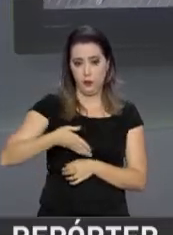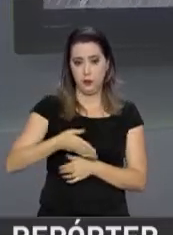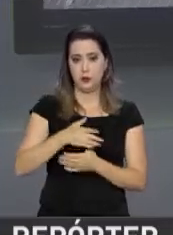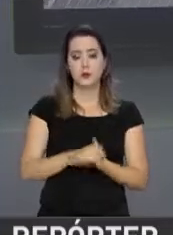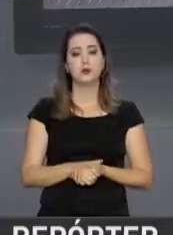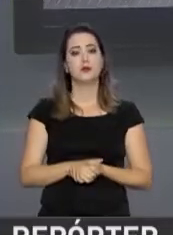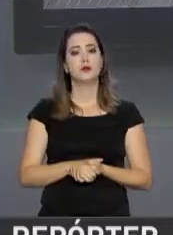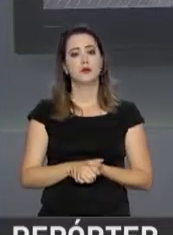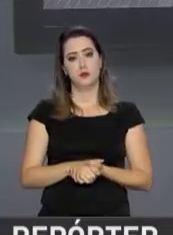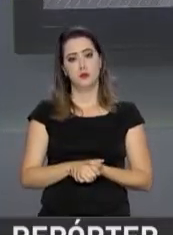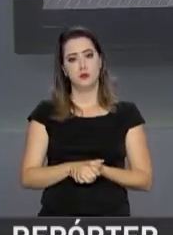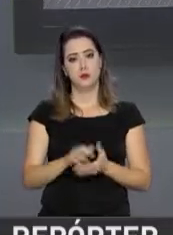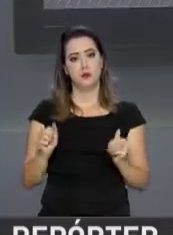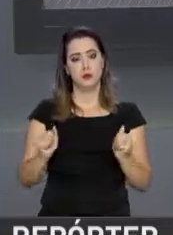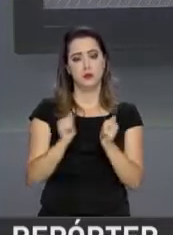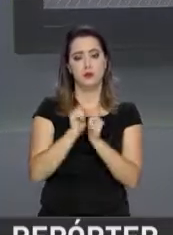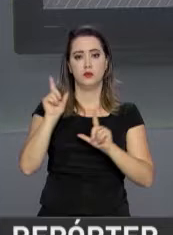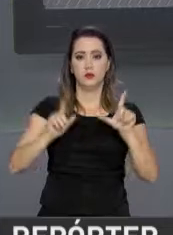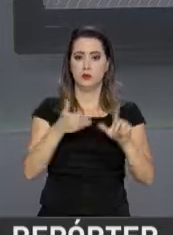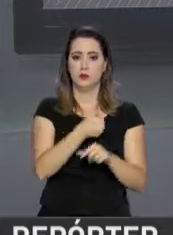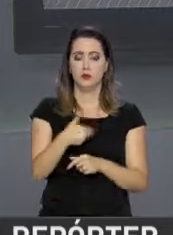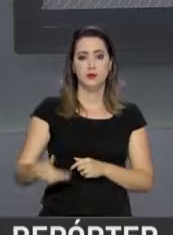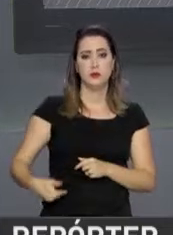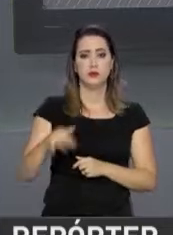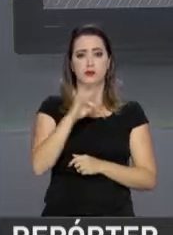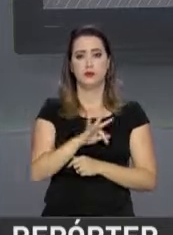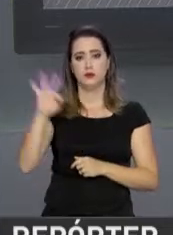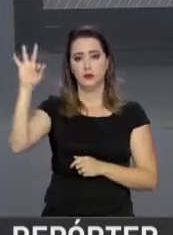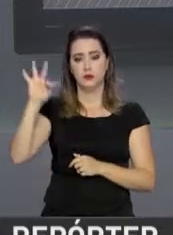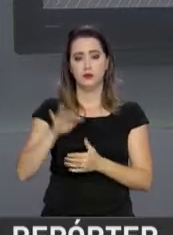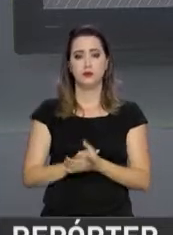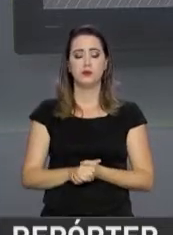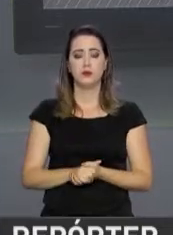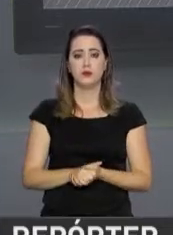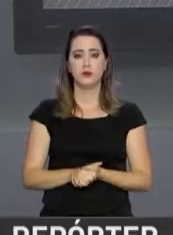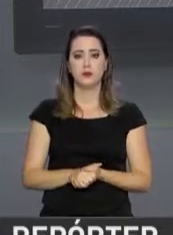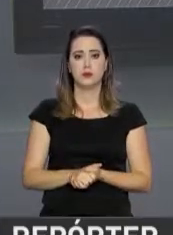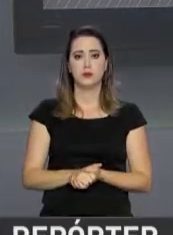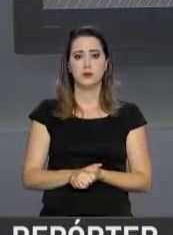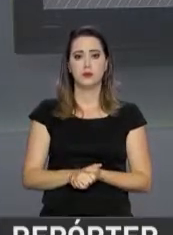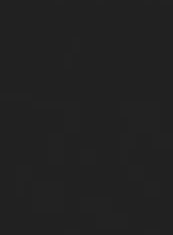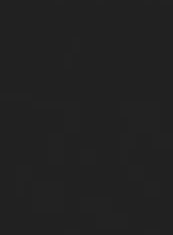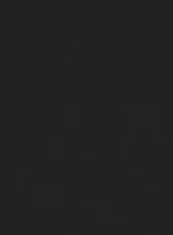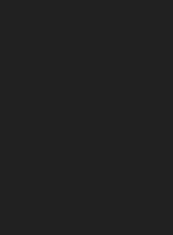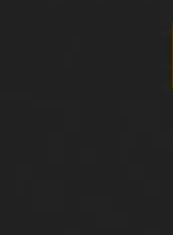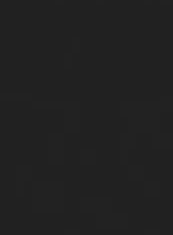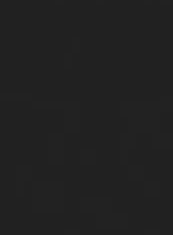na página da nbr na internet continue com a gente na nbr a tv do governo federal